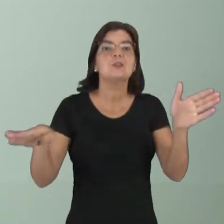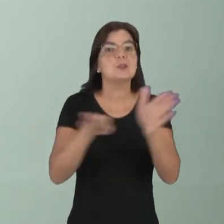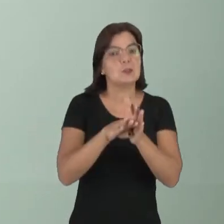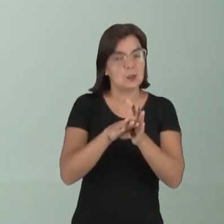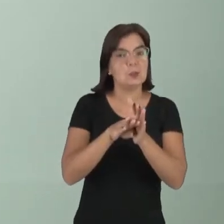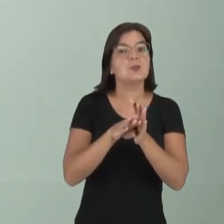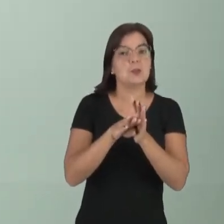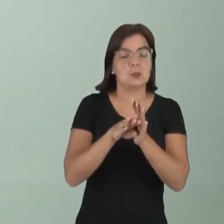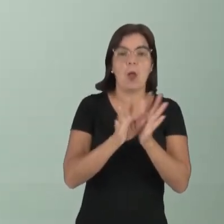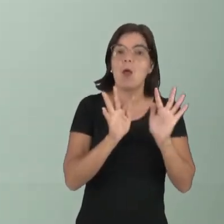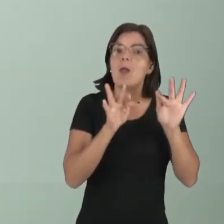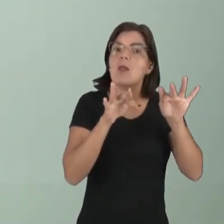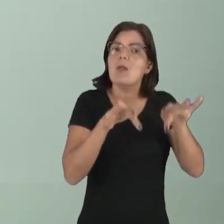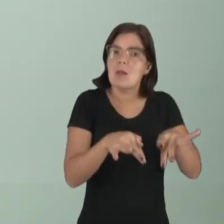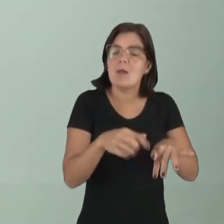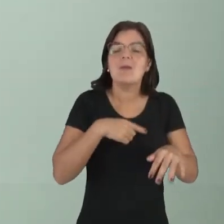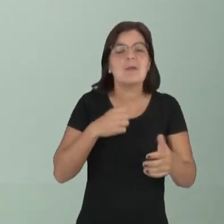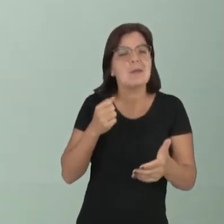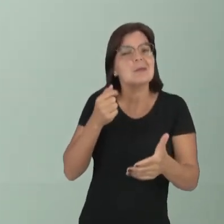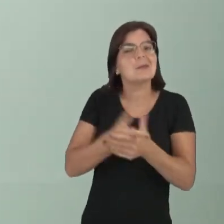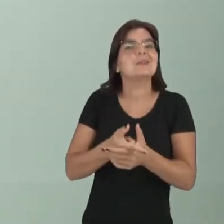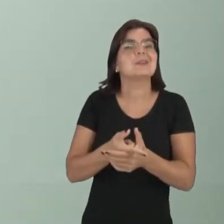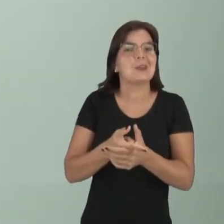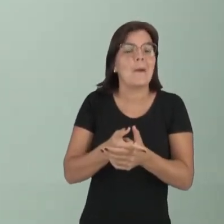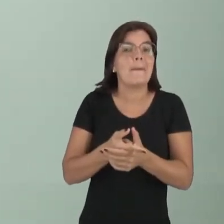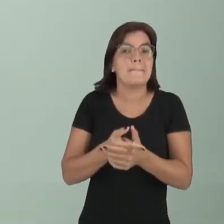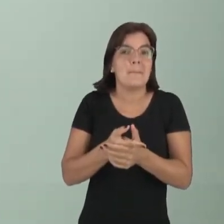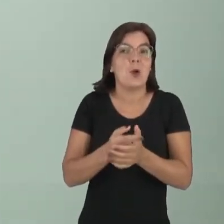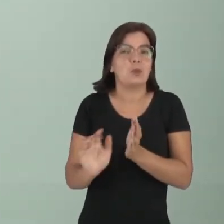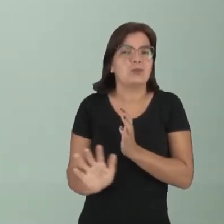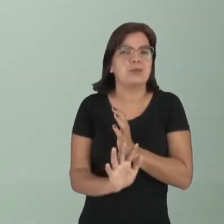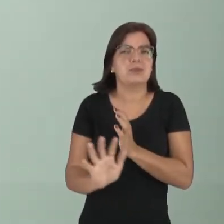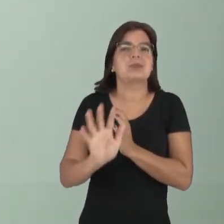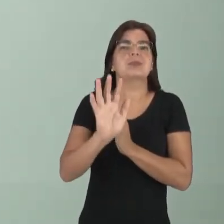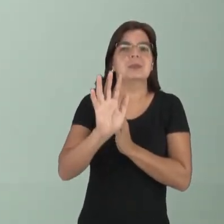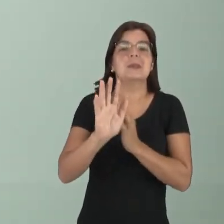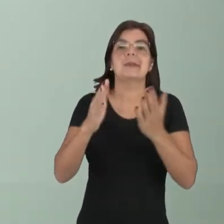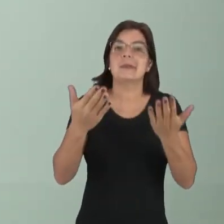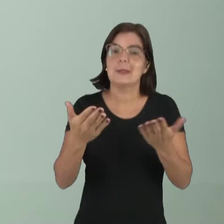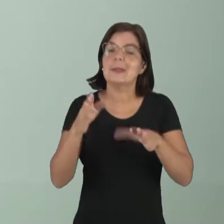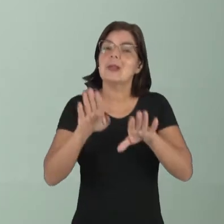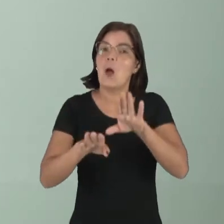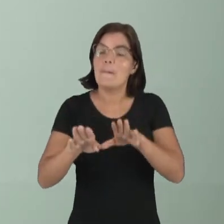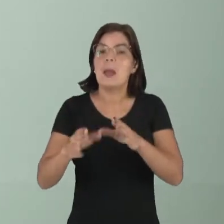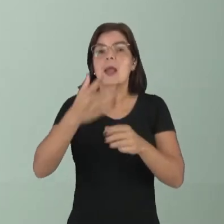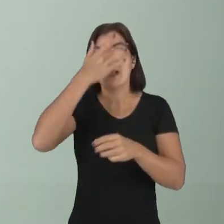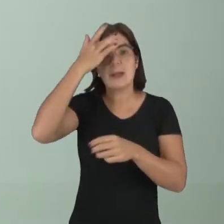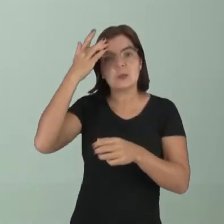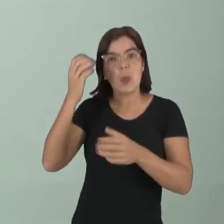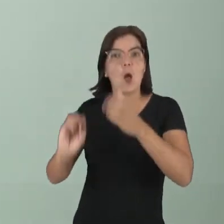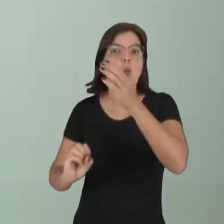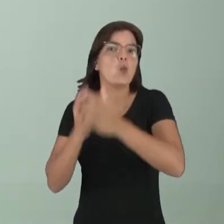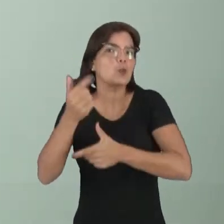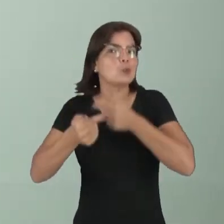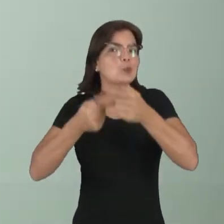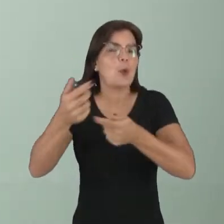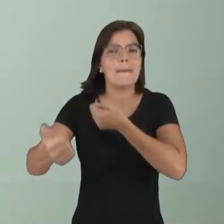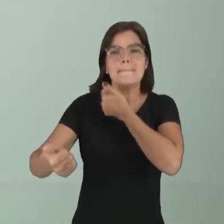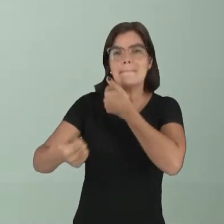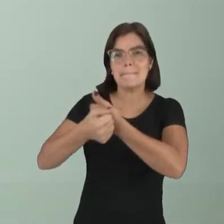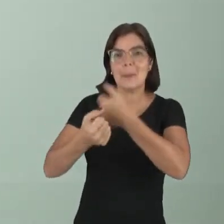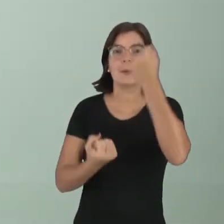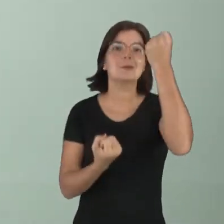chega na ponta final que nós, consumidores, por um preço bem maior. E à medida que a matéria-prima está bem pertinho